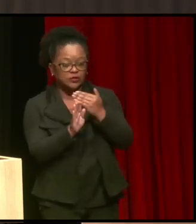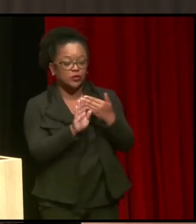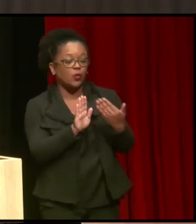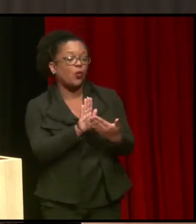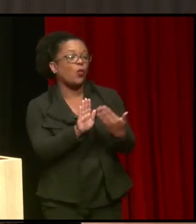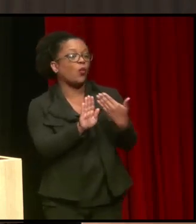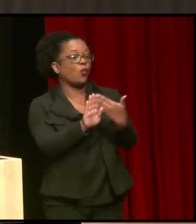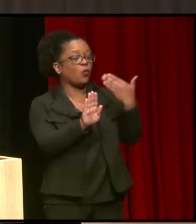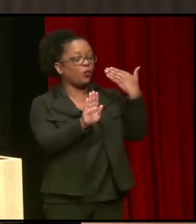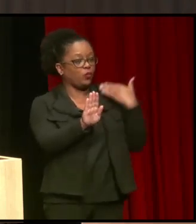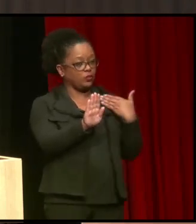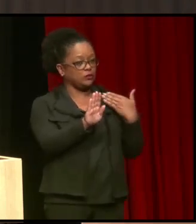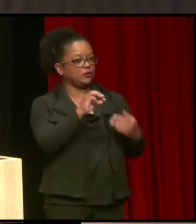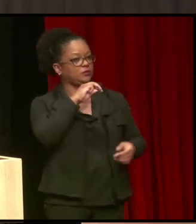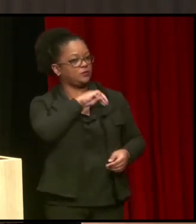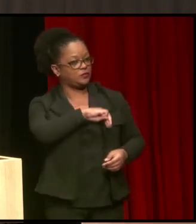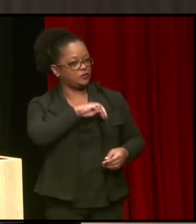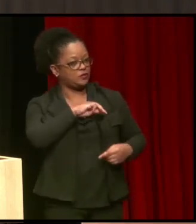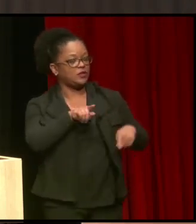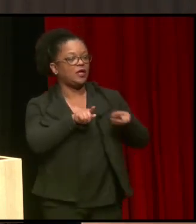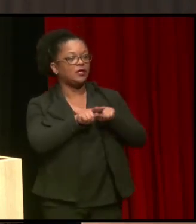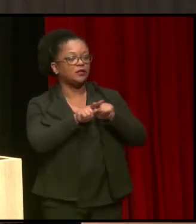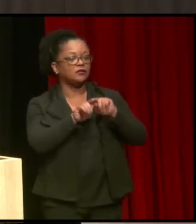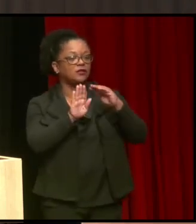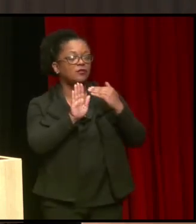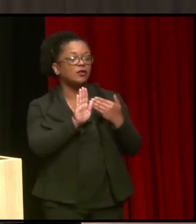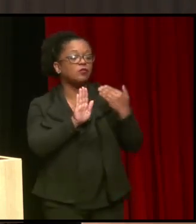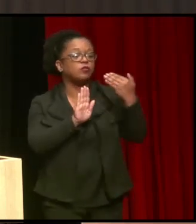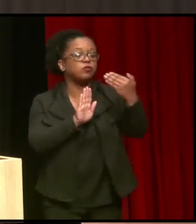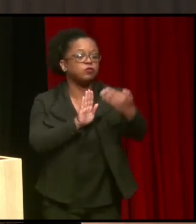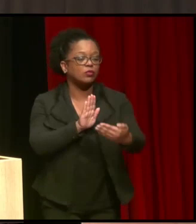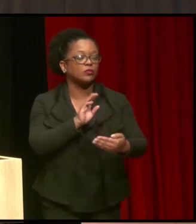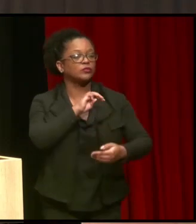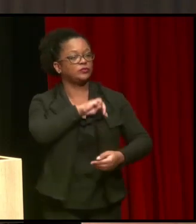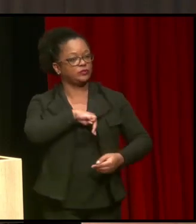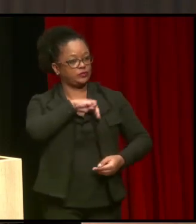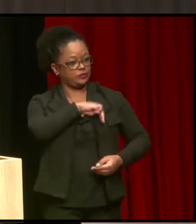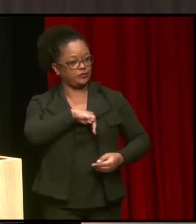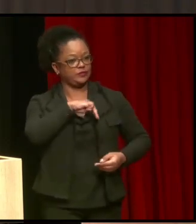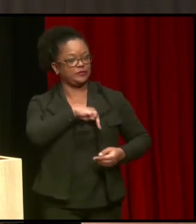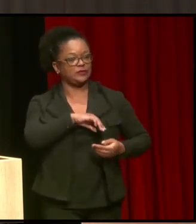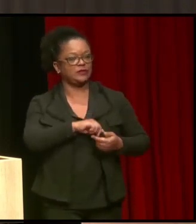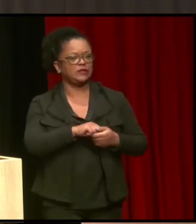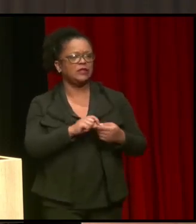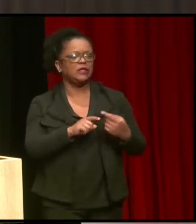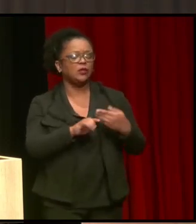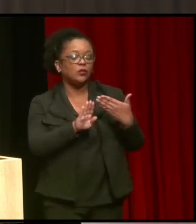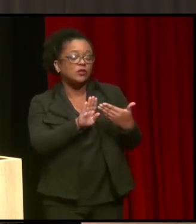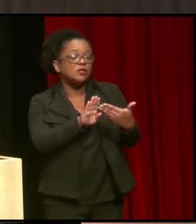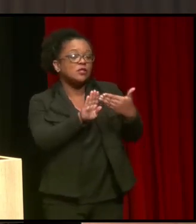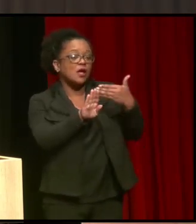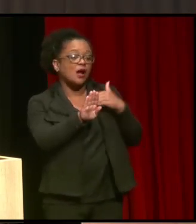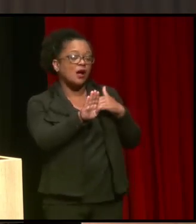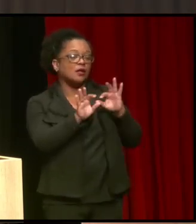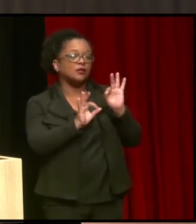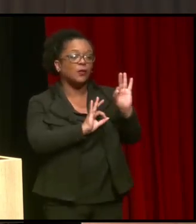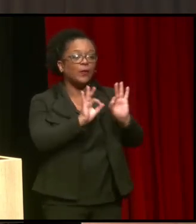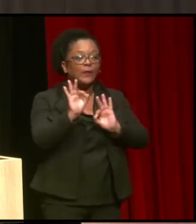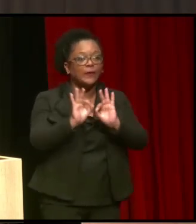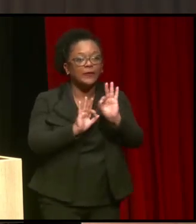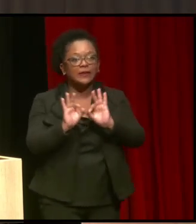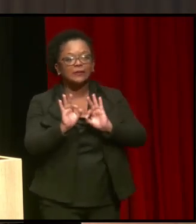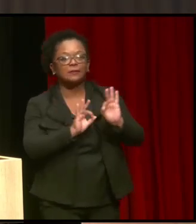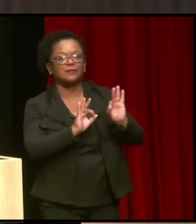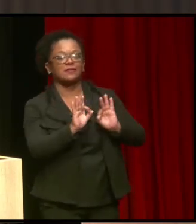missionária. Quer dizer, todo aquele trabalho de retaguarda é para quê? Para que a frente